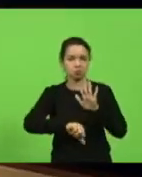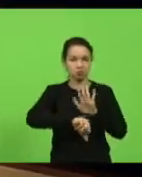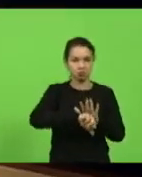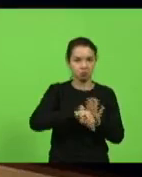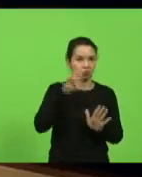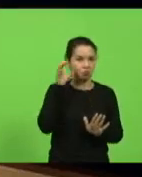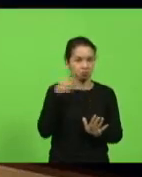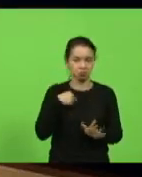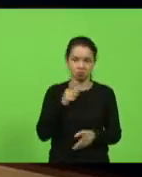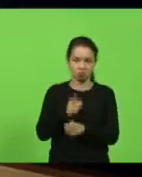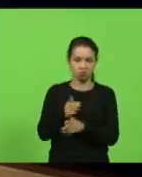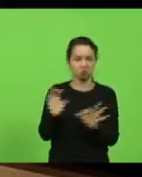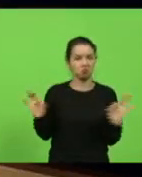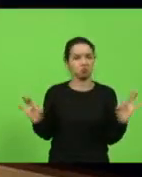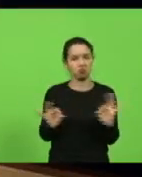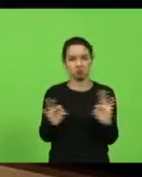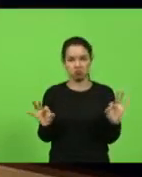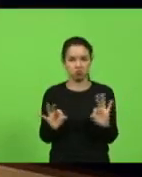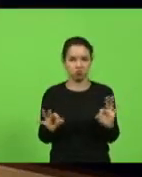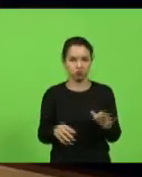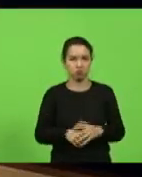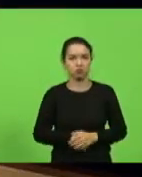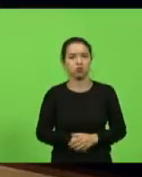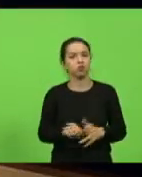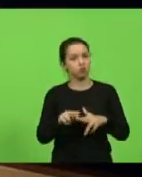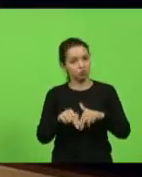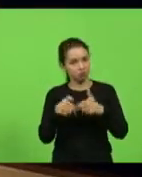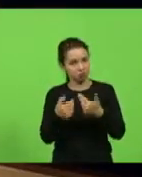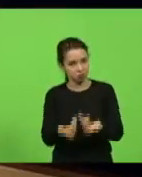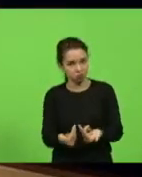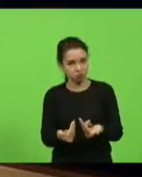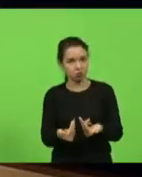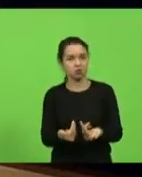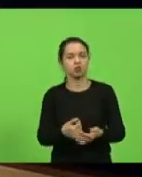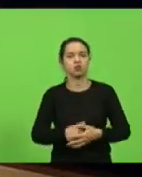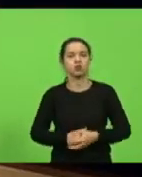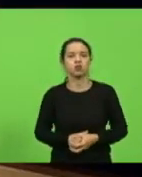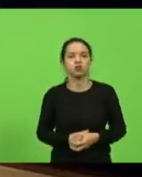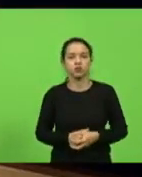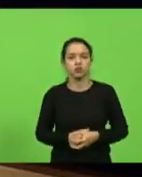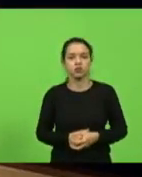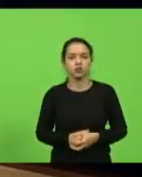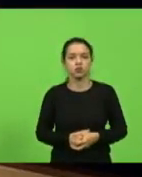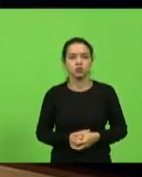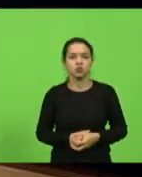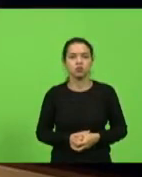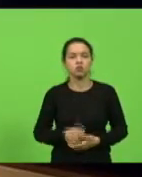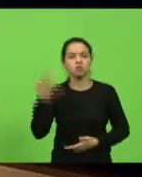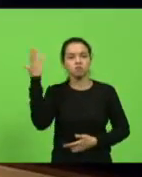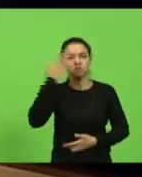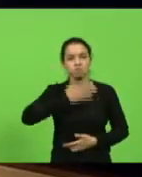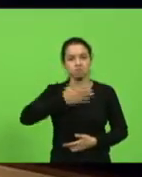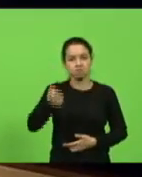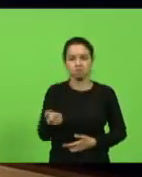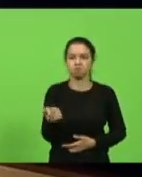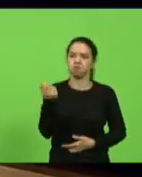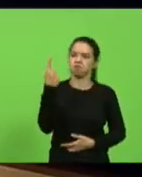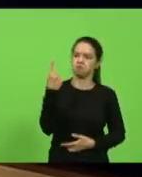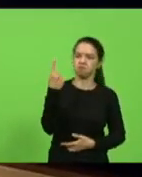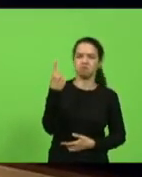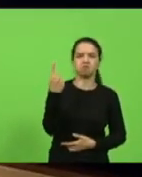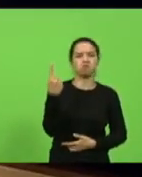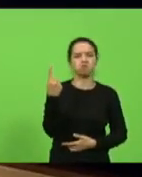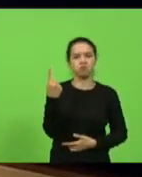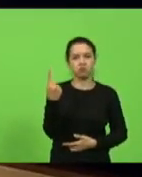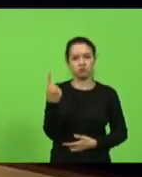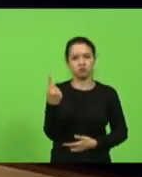reconheço. Em face, então, de tudo isso, mas à vista da flagrante tipicidade das condutas